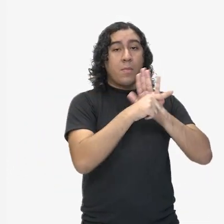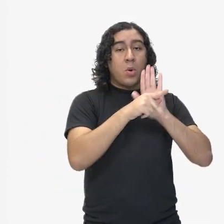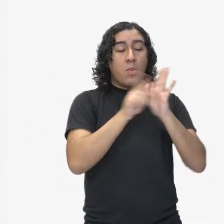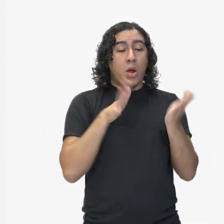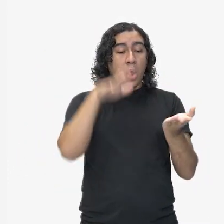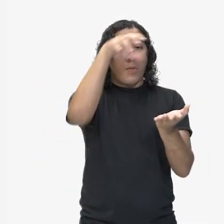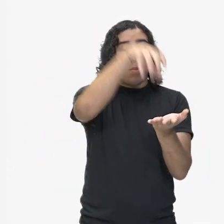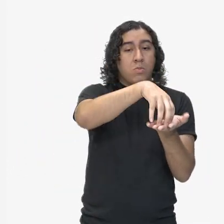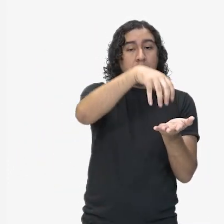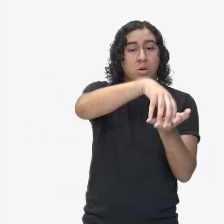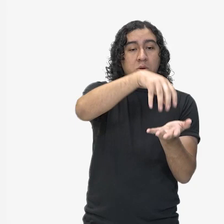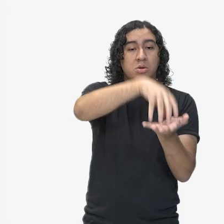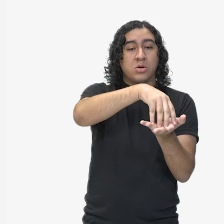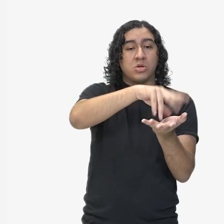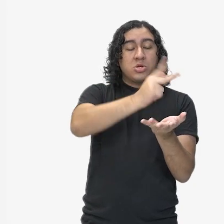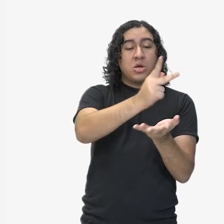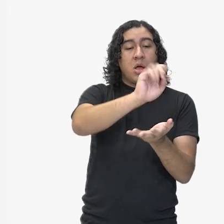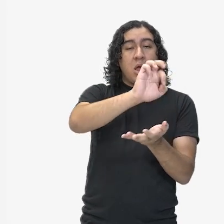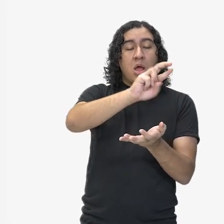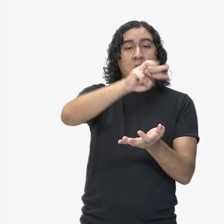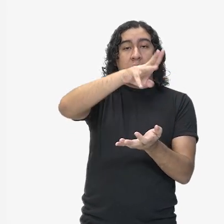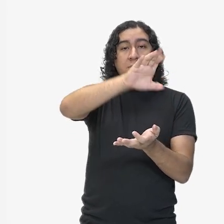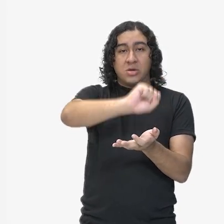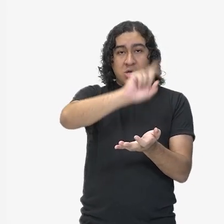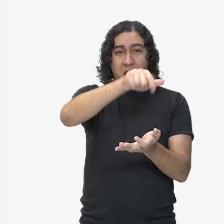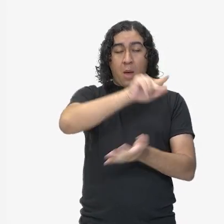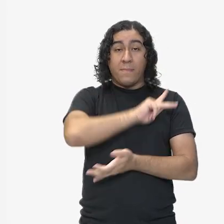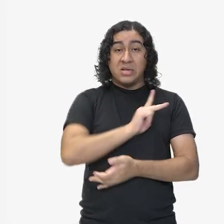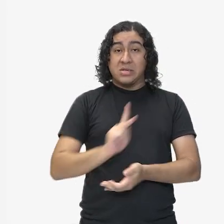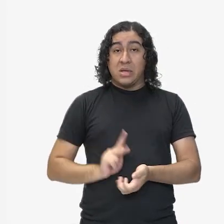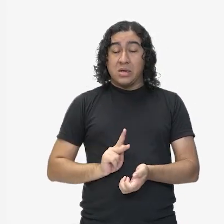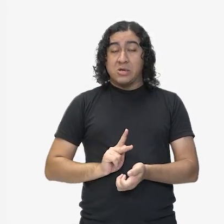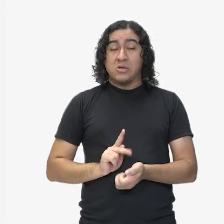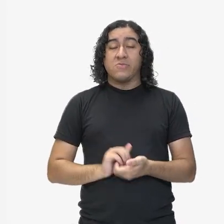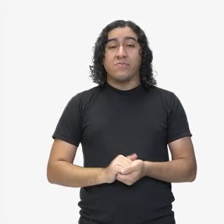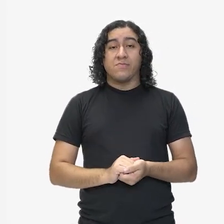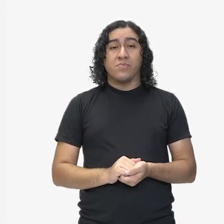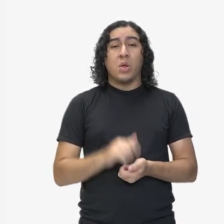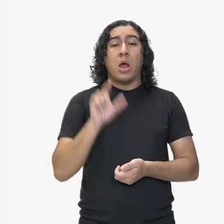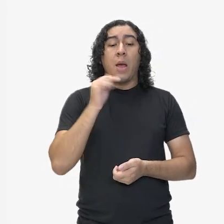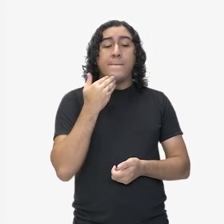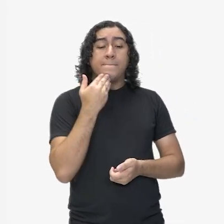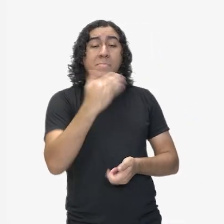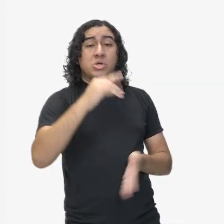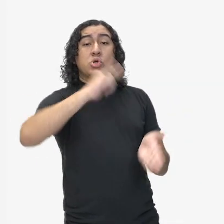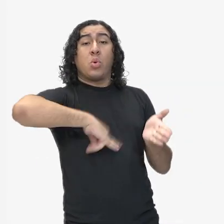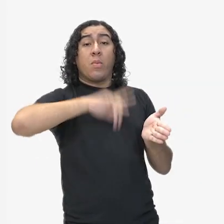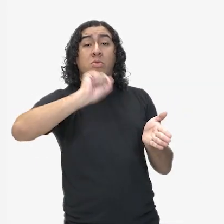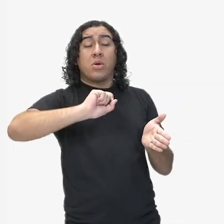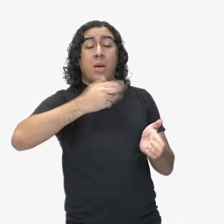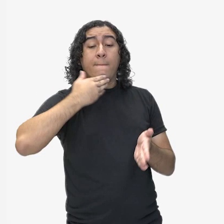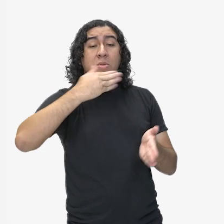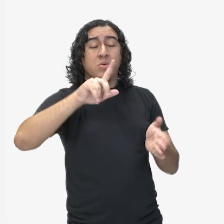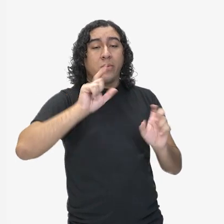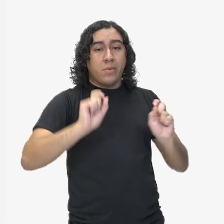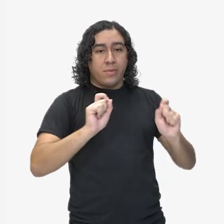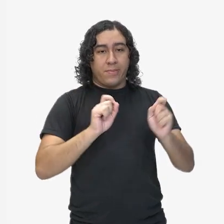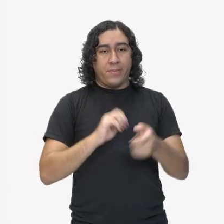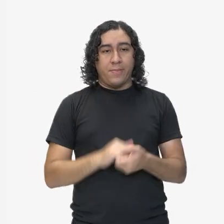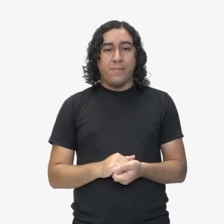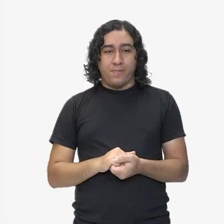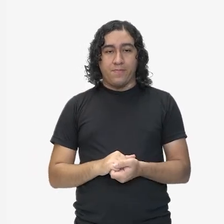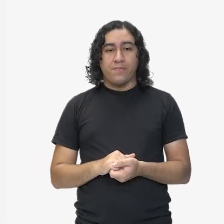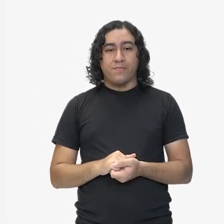de Hermes da Fonseca, que era o presidente da República da época. E o que eles pediam? Qual era a reivindicação deles? Estavam reivindicando o